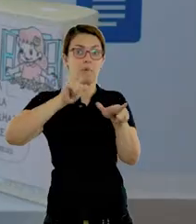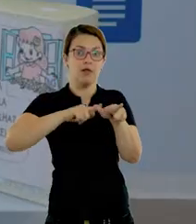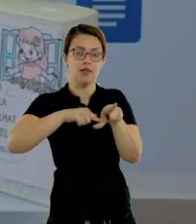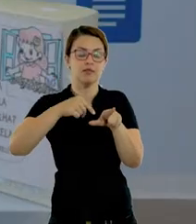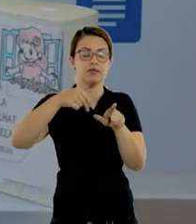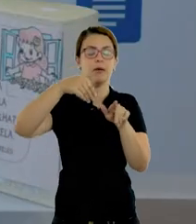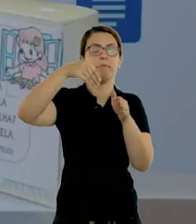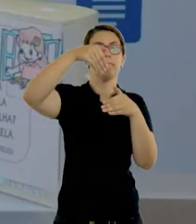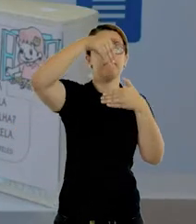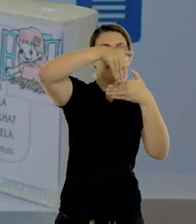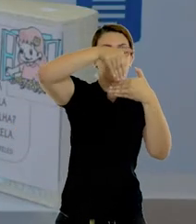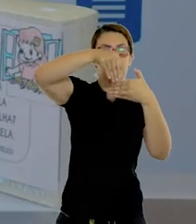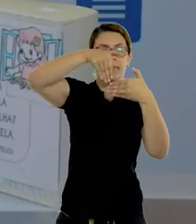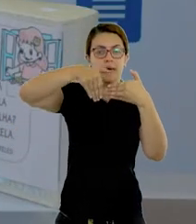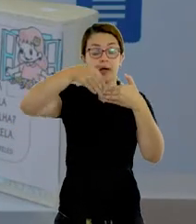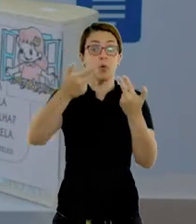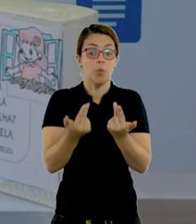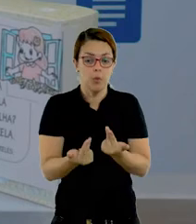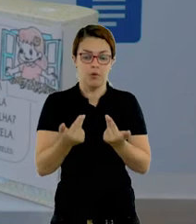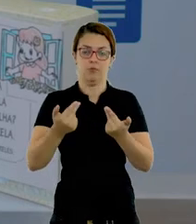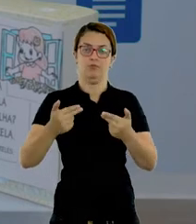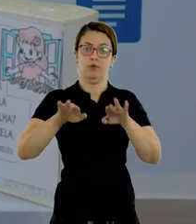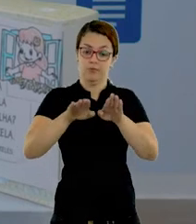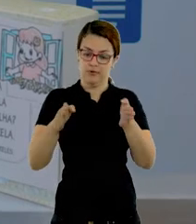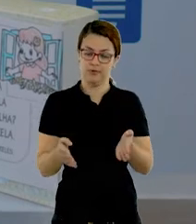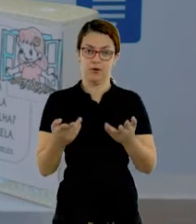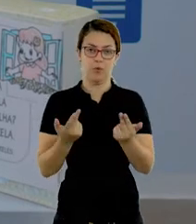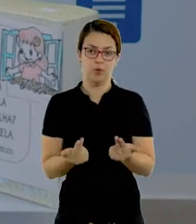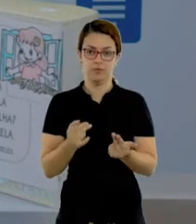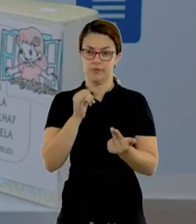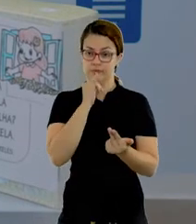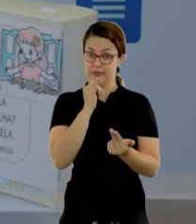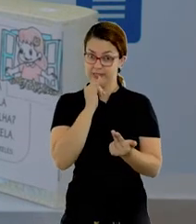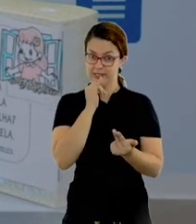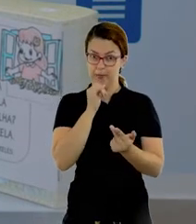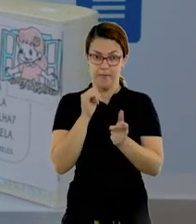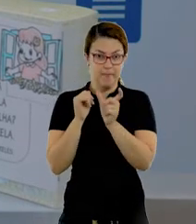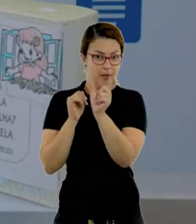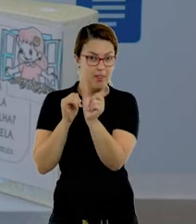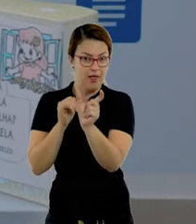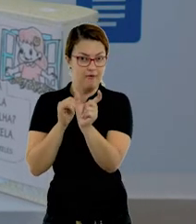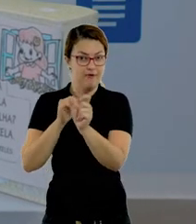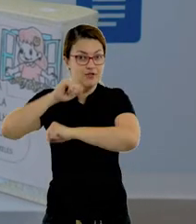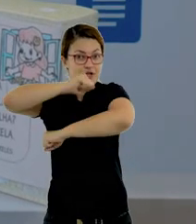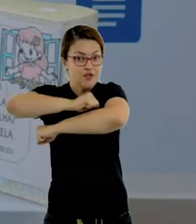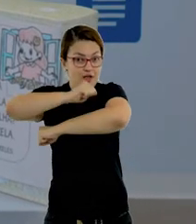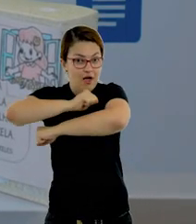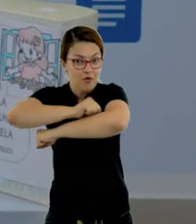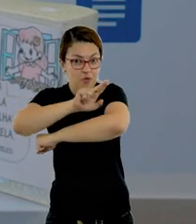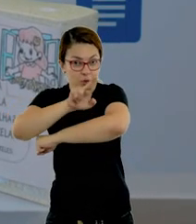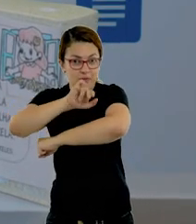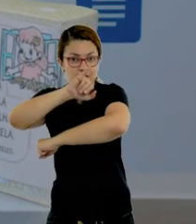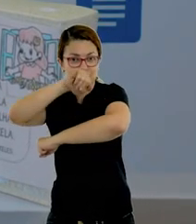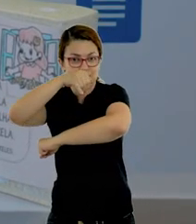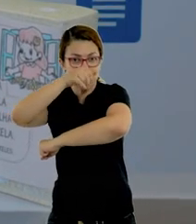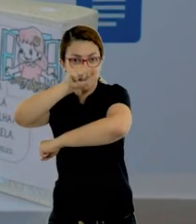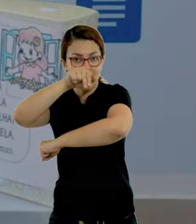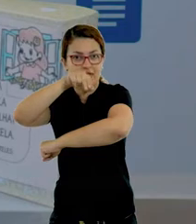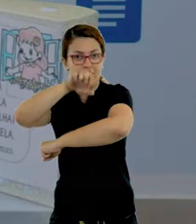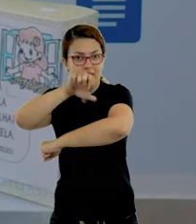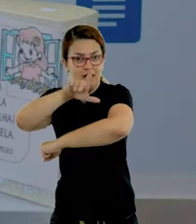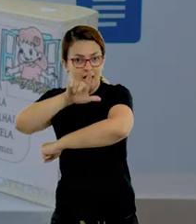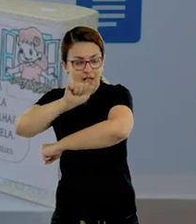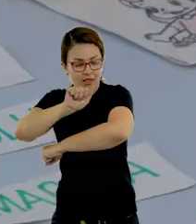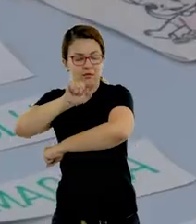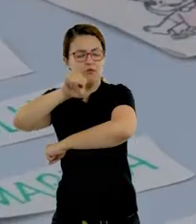tá? Na mesa é a mesma coisa. Você vai tirar, por exemplo, a janela depois que você memorizou, que você